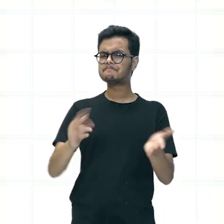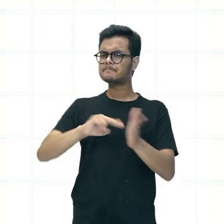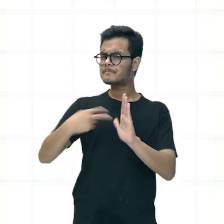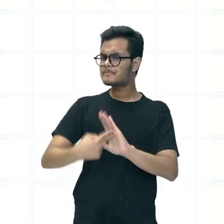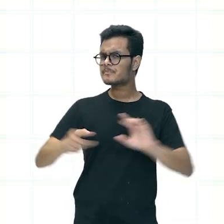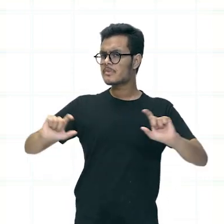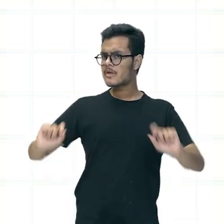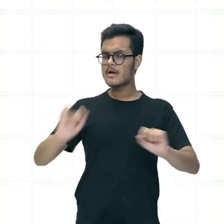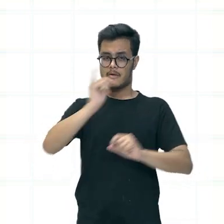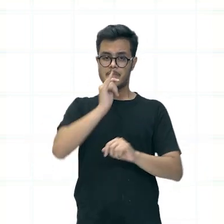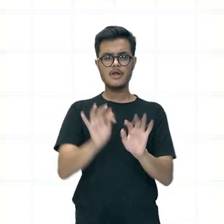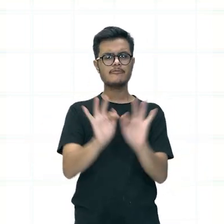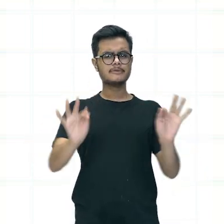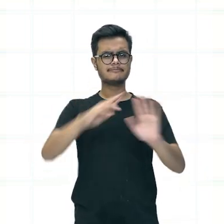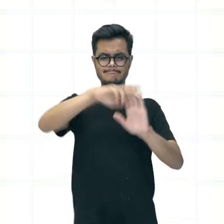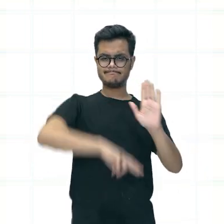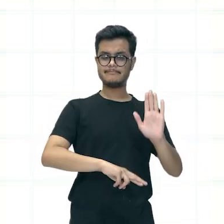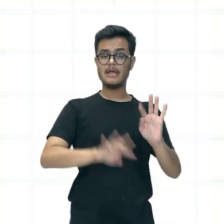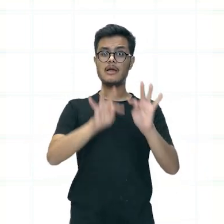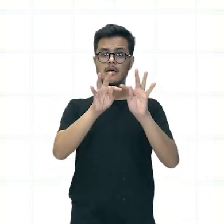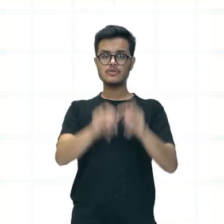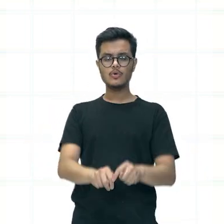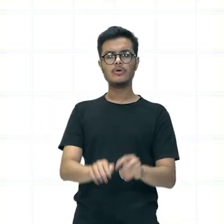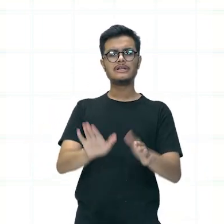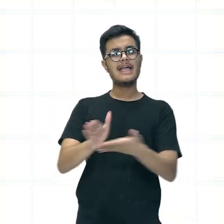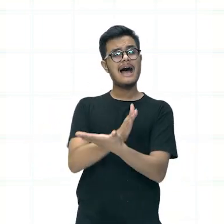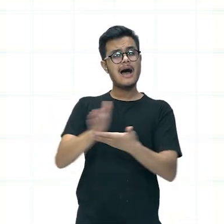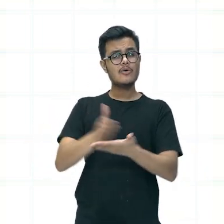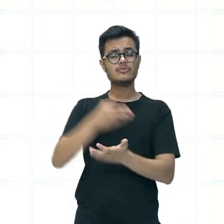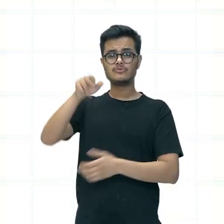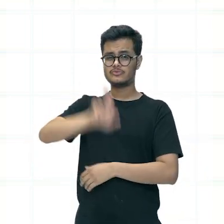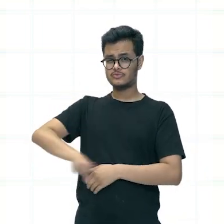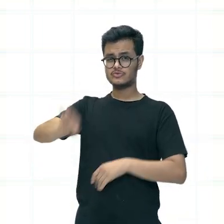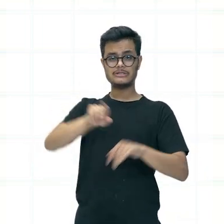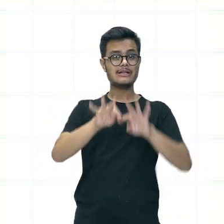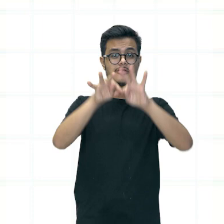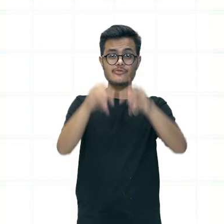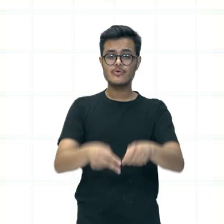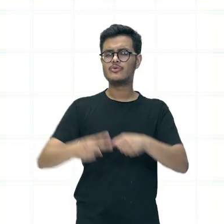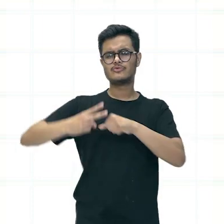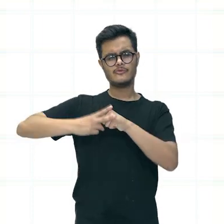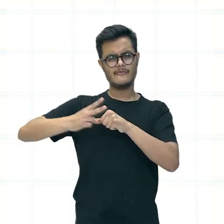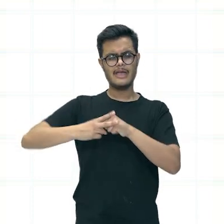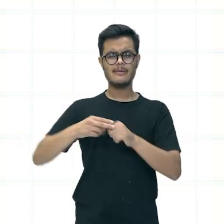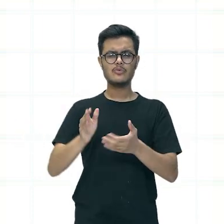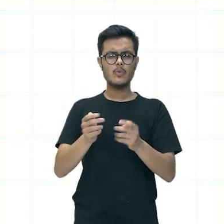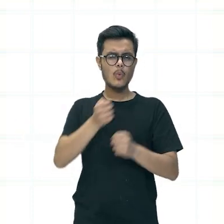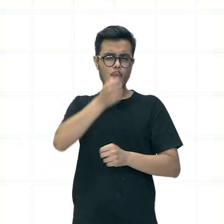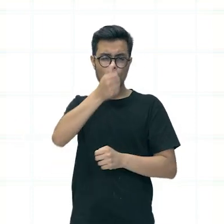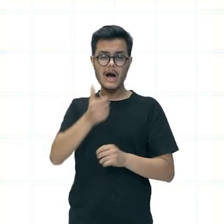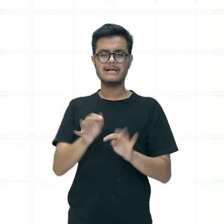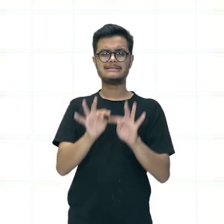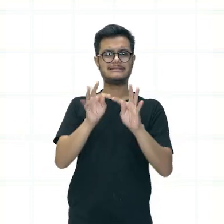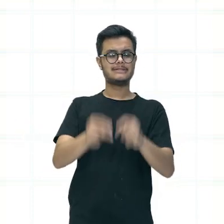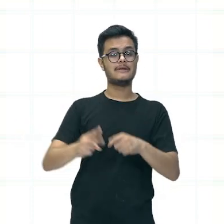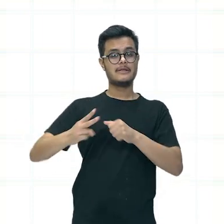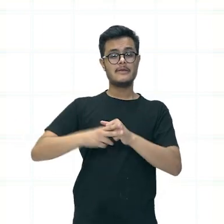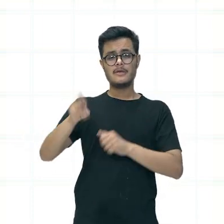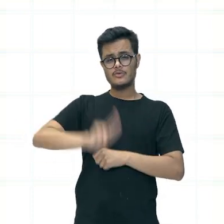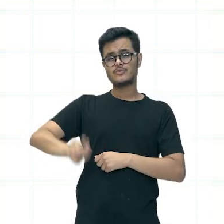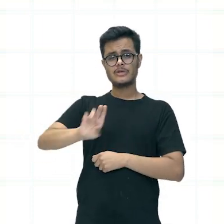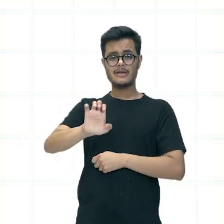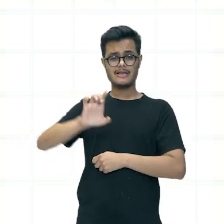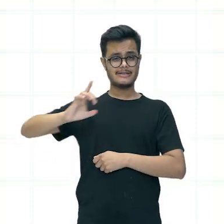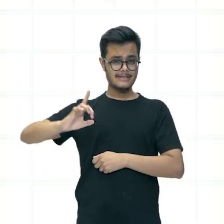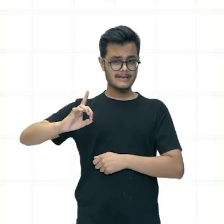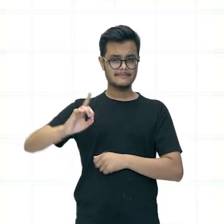quando eu falo em regra geral, isso quer dizer que a maioria deles, quase todos os verbos, vão receber esse